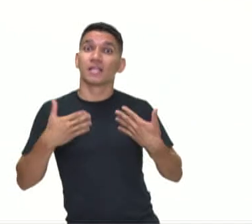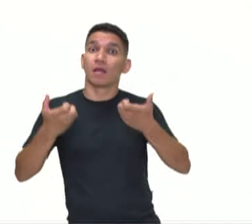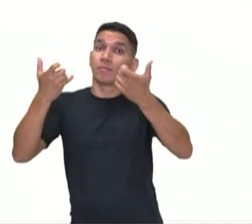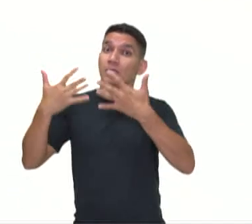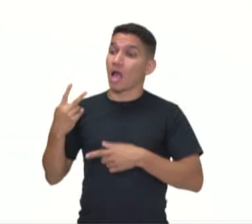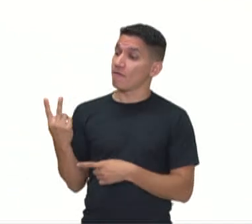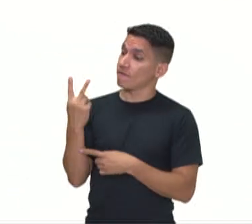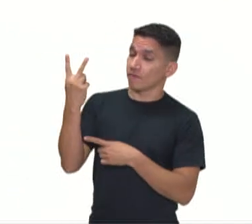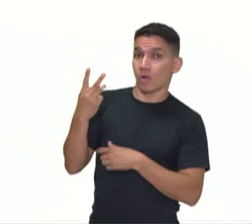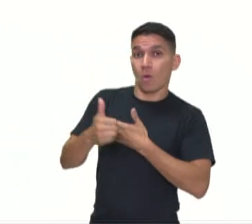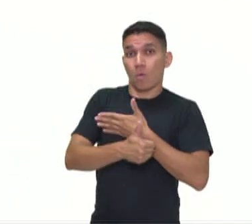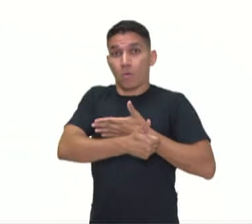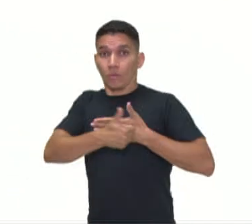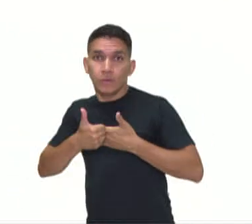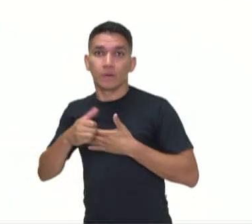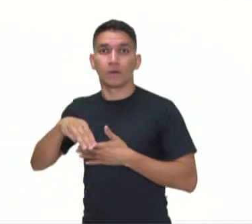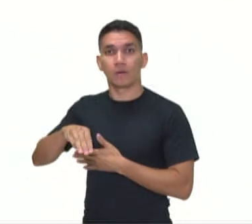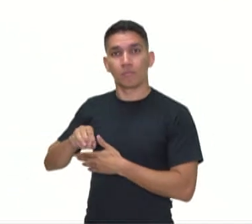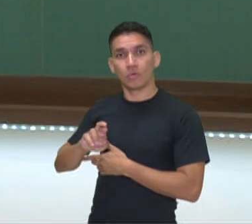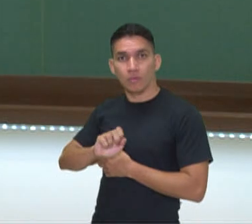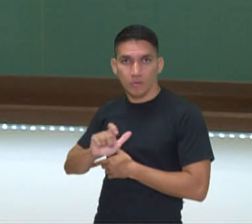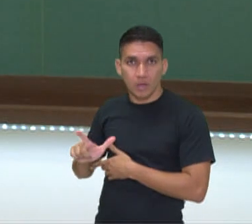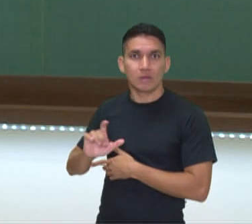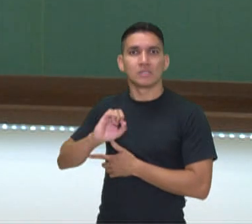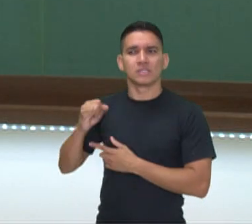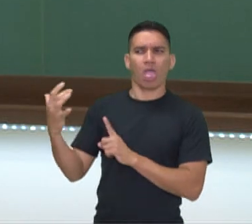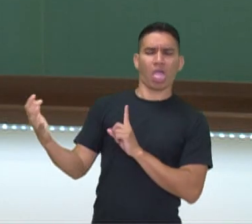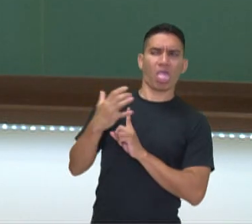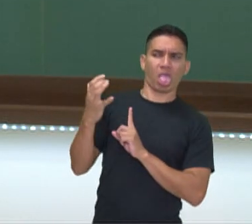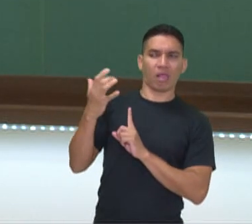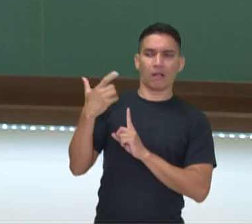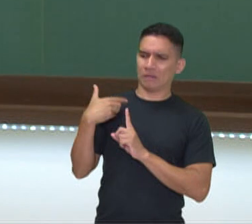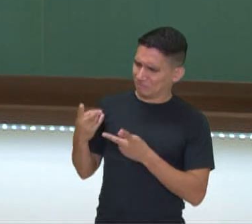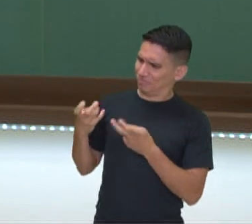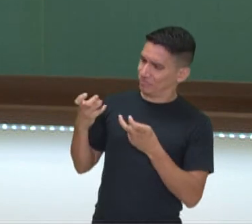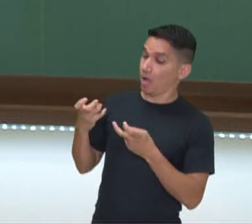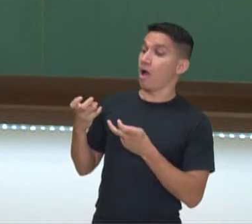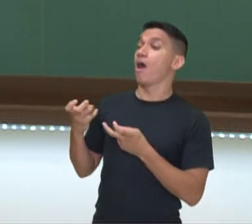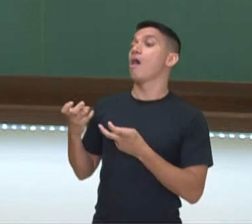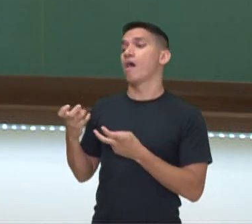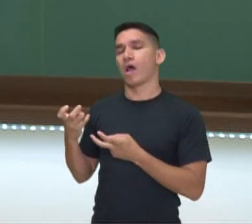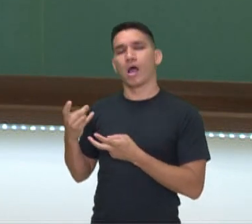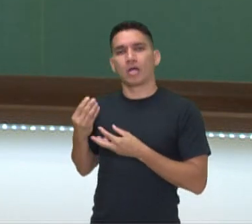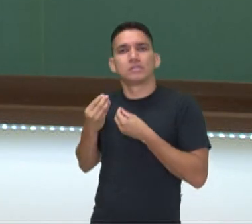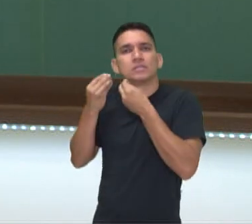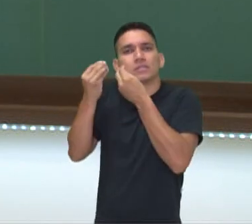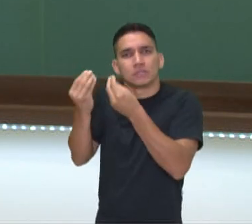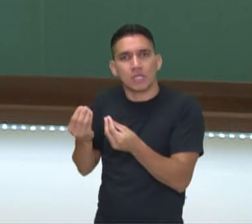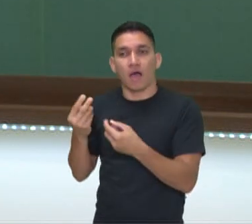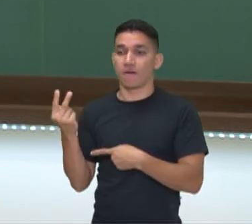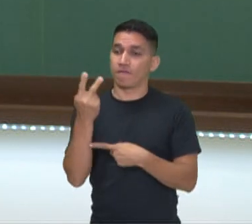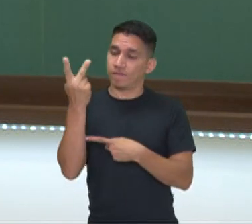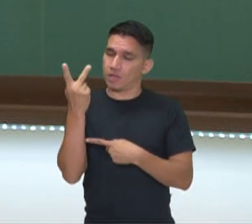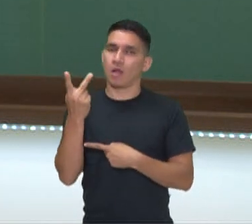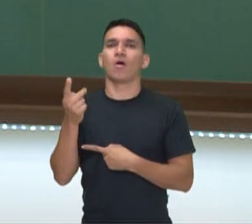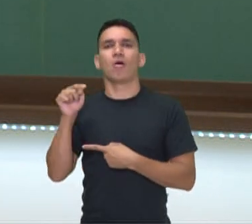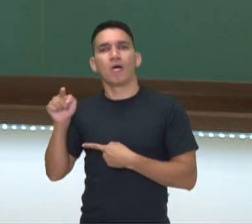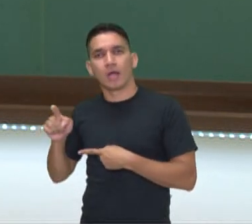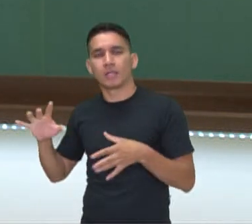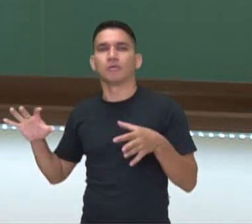morais. Quando algo me afeta, eu percebo aquilo e atribuo valores a isso que me afetou,